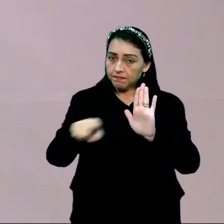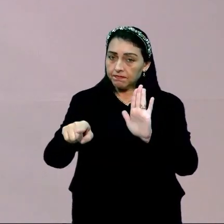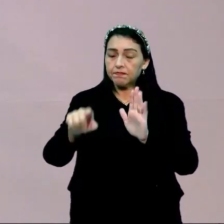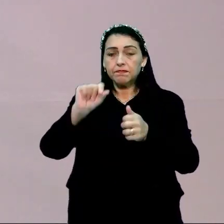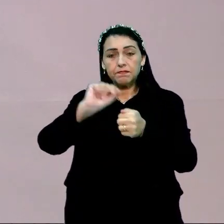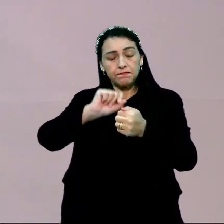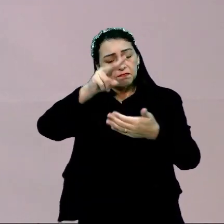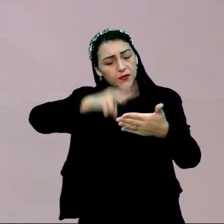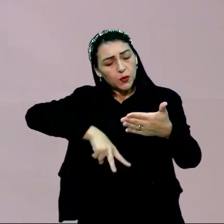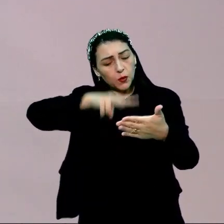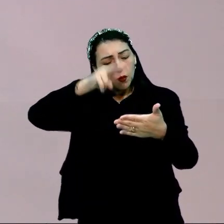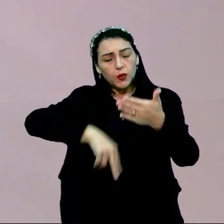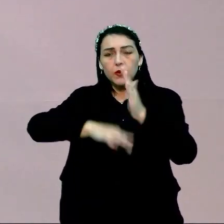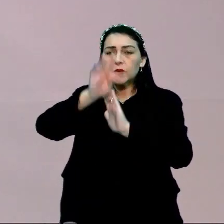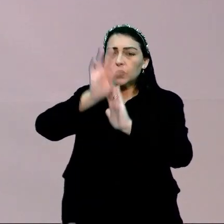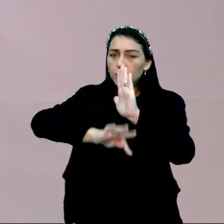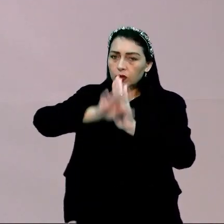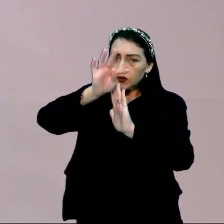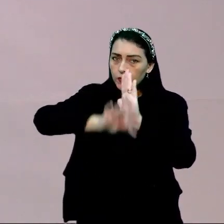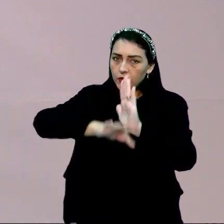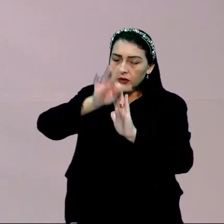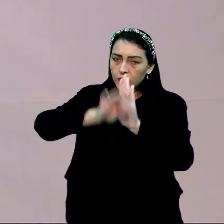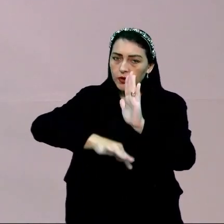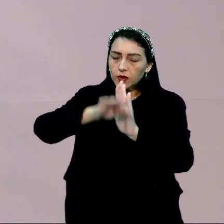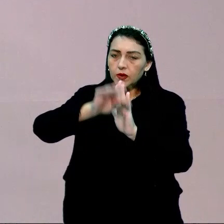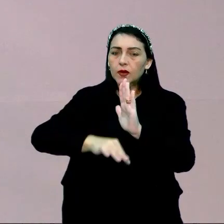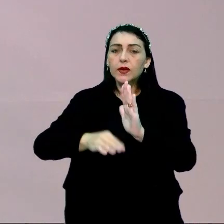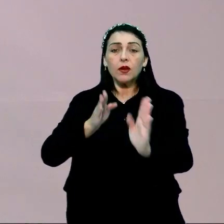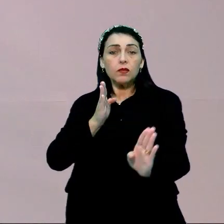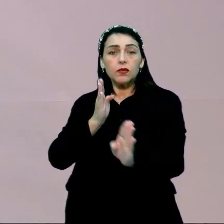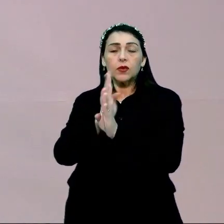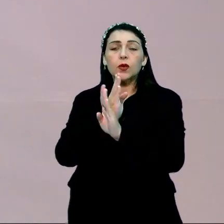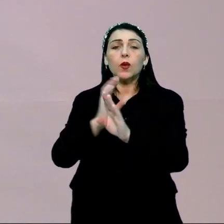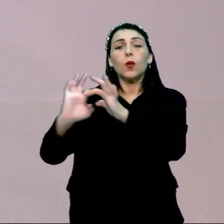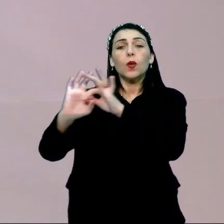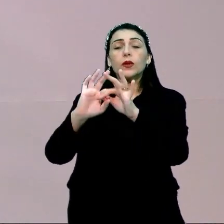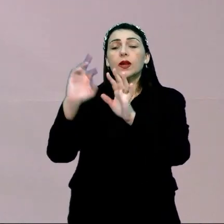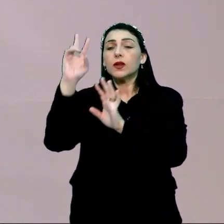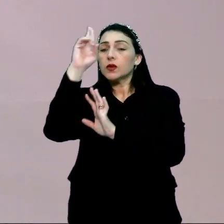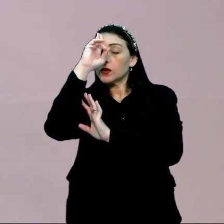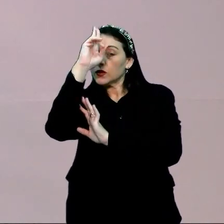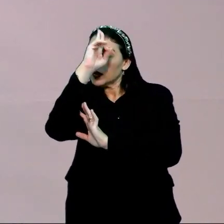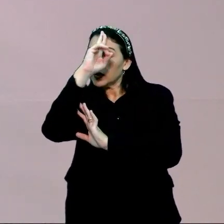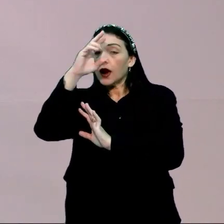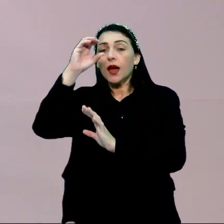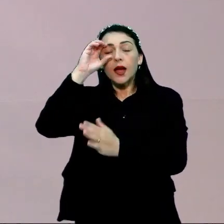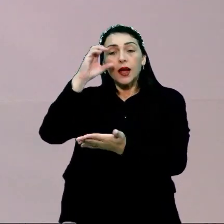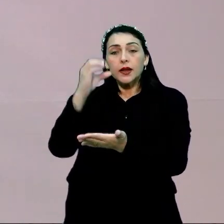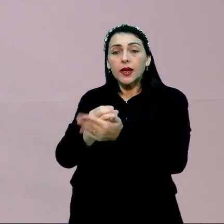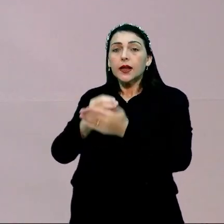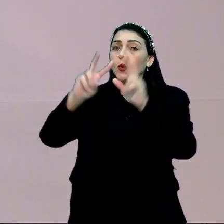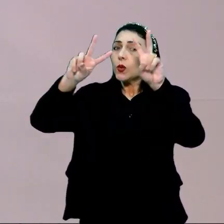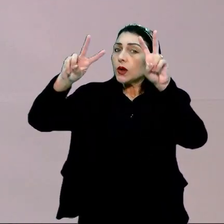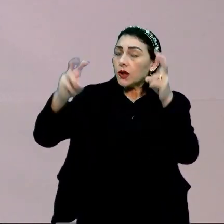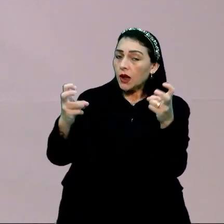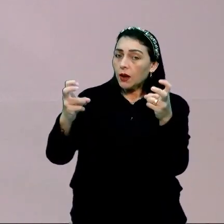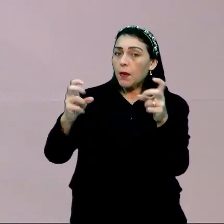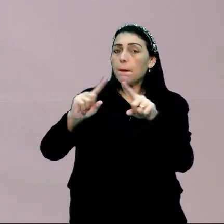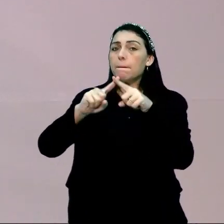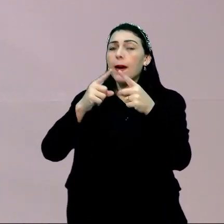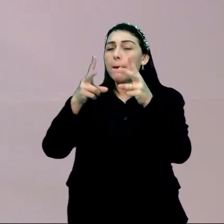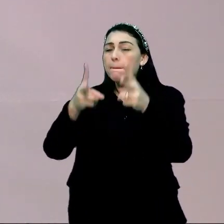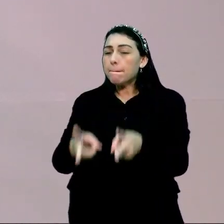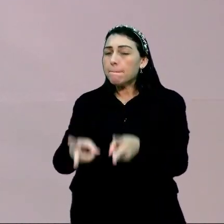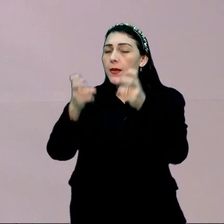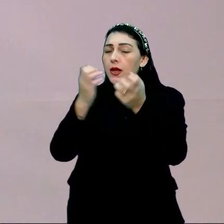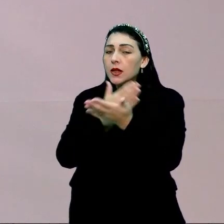vão fazer uma leitura desse texto e aí vocês vão identificar o contexto histórico, a tese, o tema, mas observe